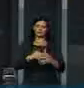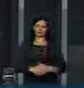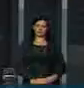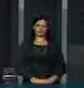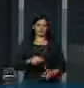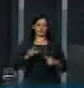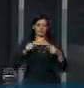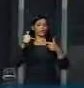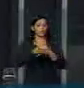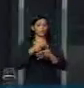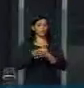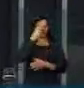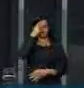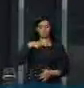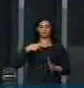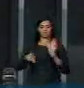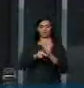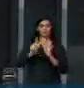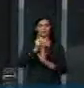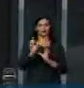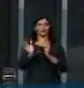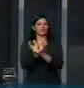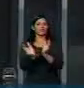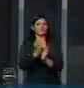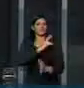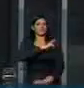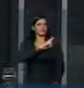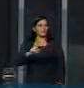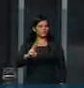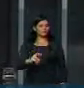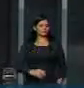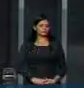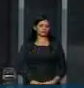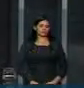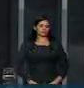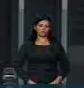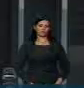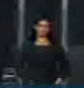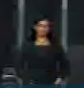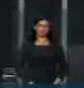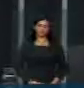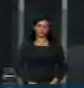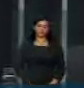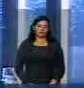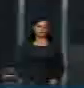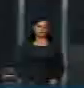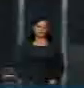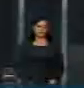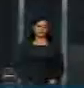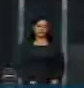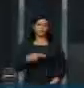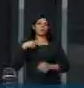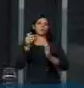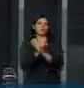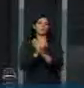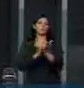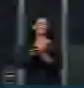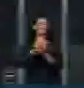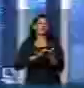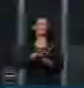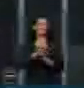uma luta só minha, de um grupo religioso. Não é de um grupo